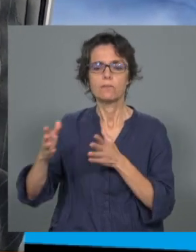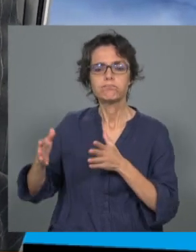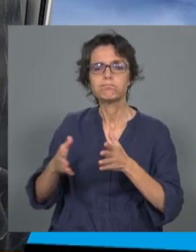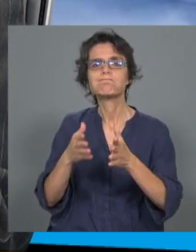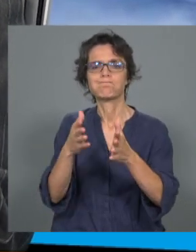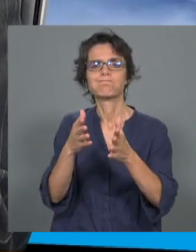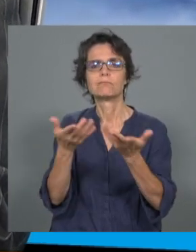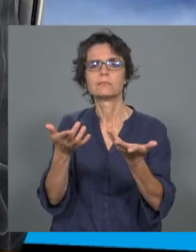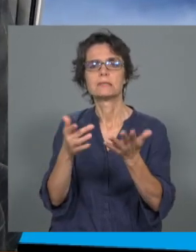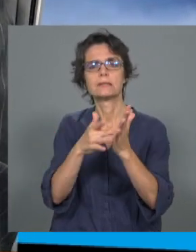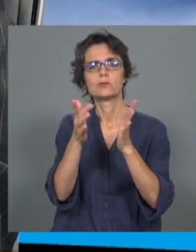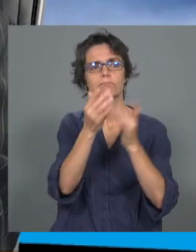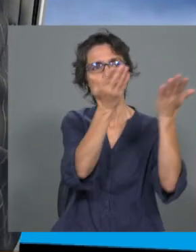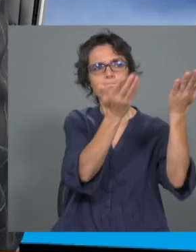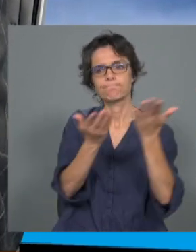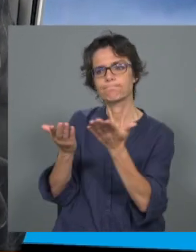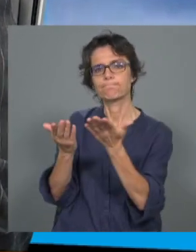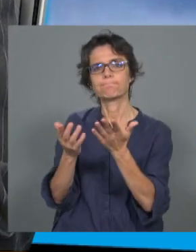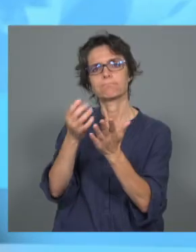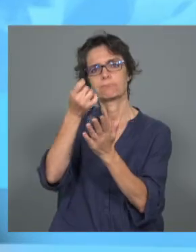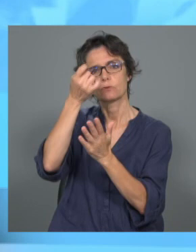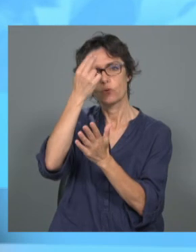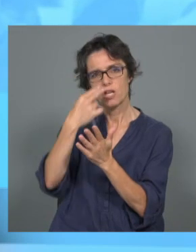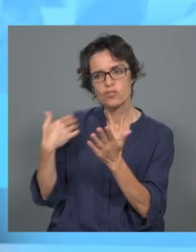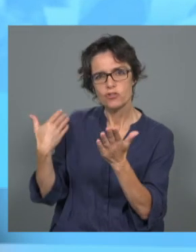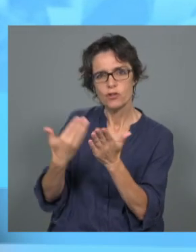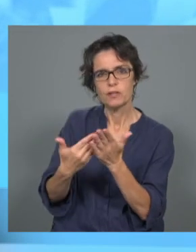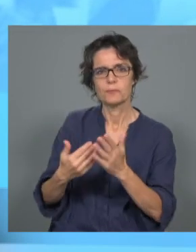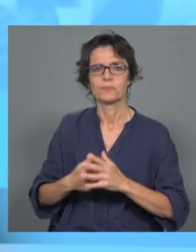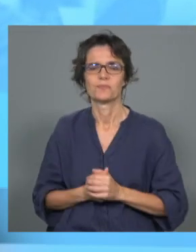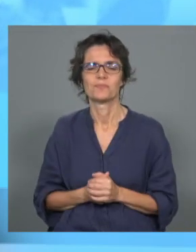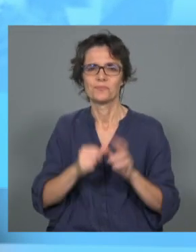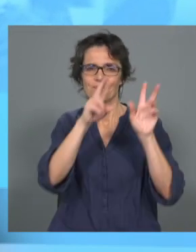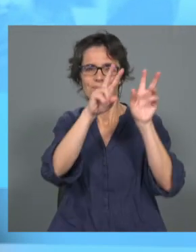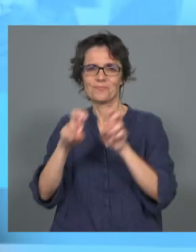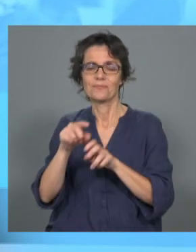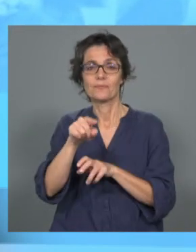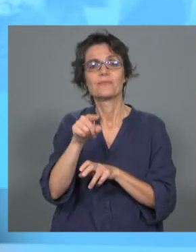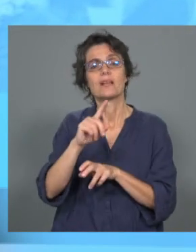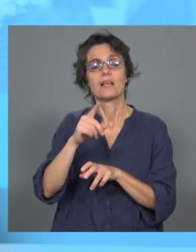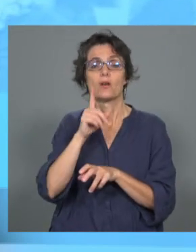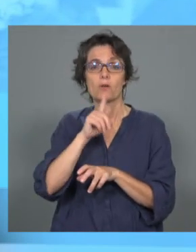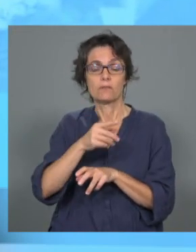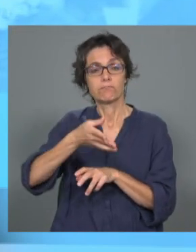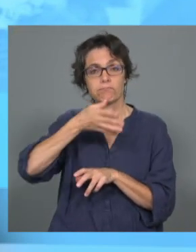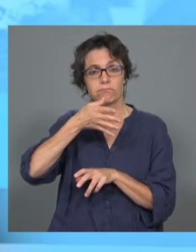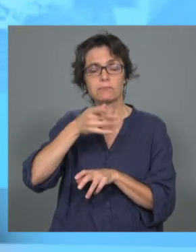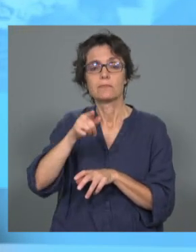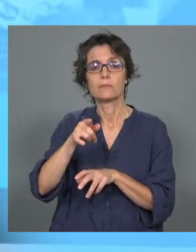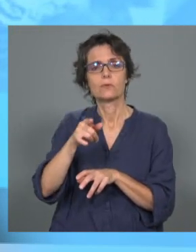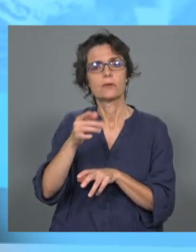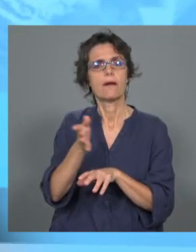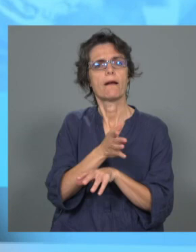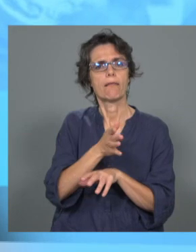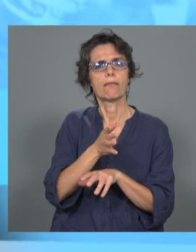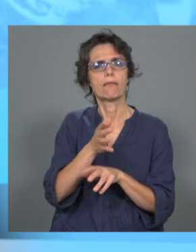porta à presença de Jesus na história. E que são temas que nós iremos voltar mais daqui a pouco, porque vamos optar por olhar primeiro